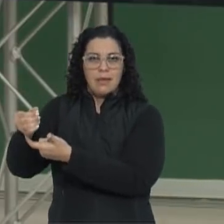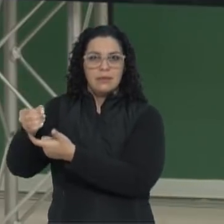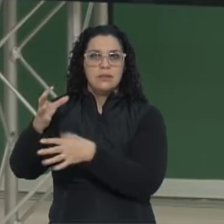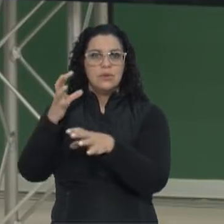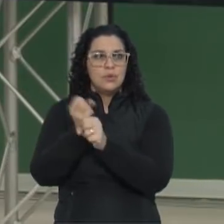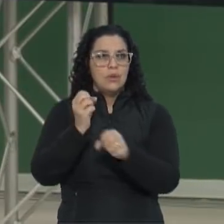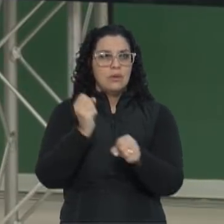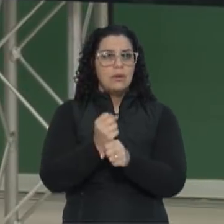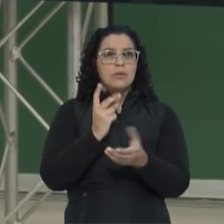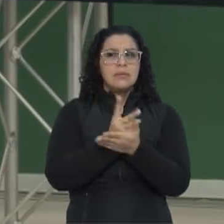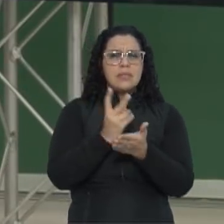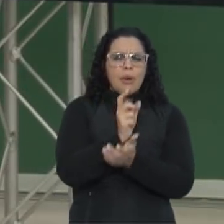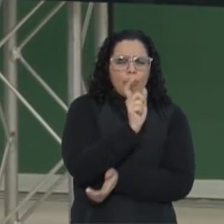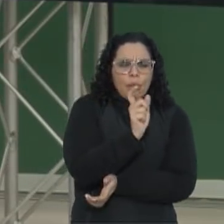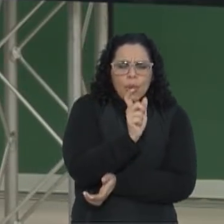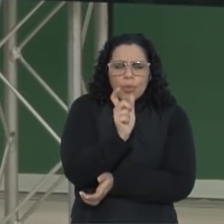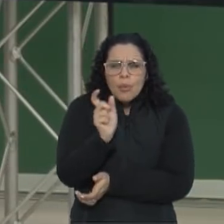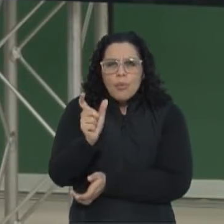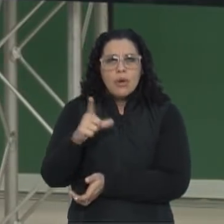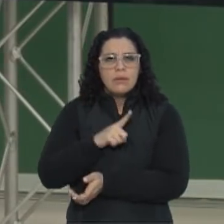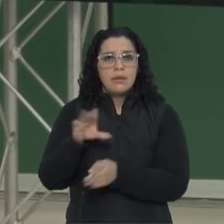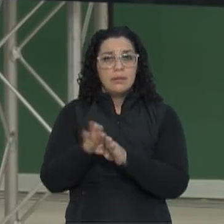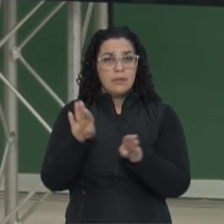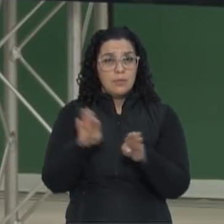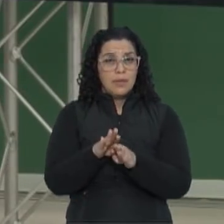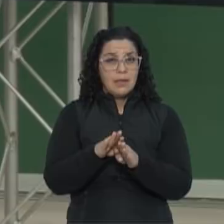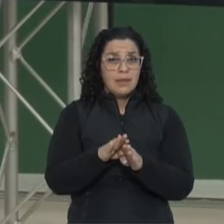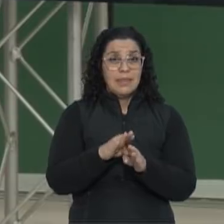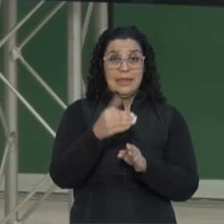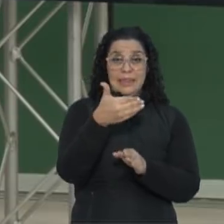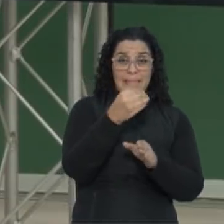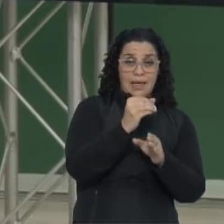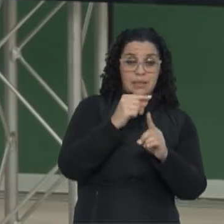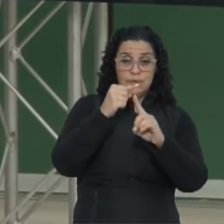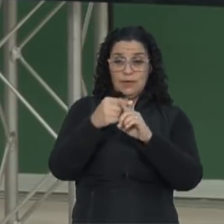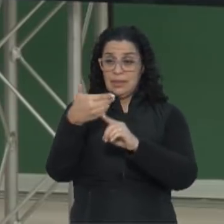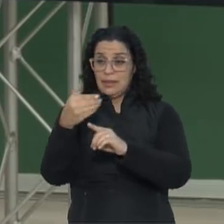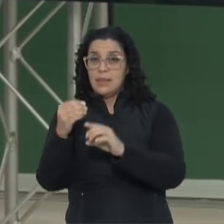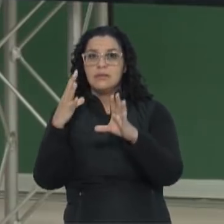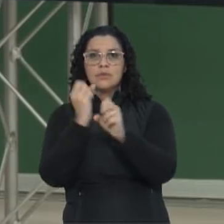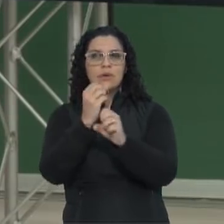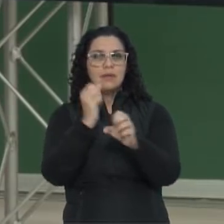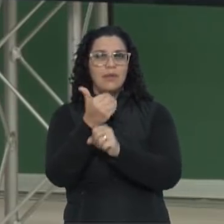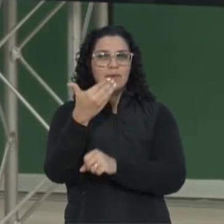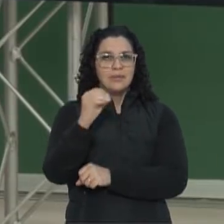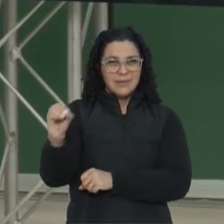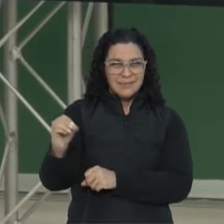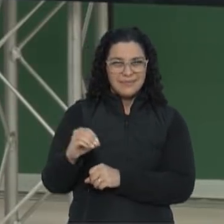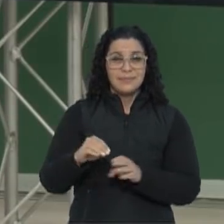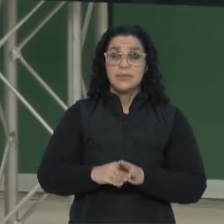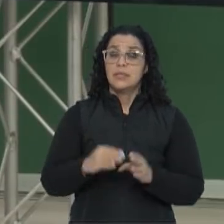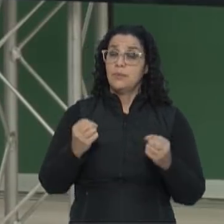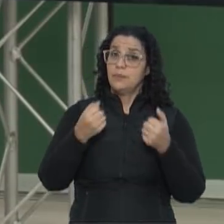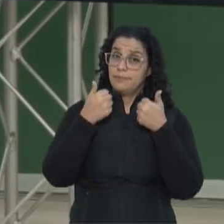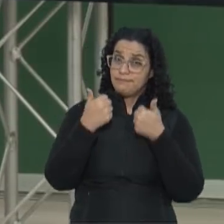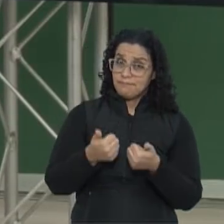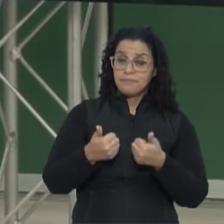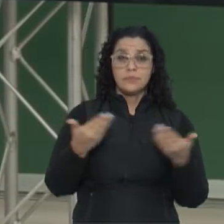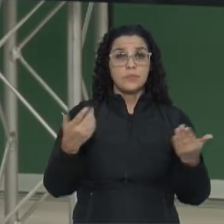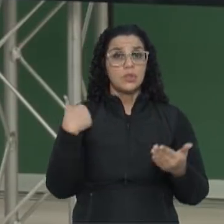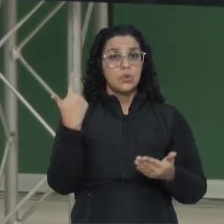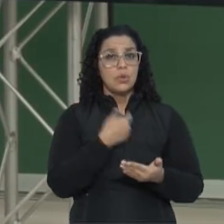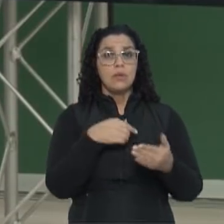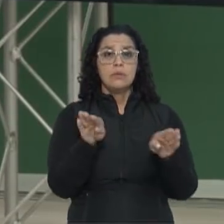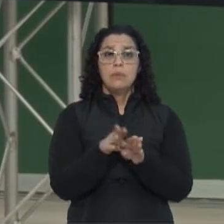em 10, eu vou ter quantos pedacinhos ali? 10 vezes 10, 100, certo? Muito bem, então isso daí é para a